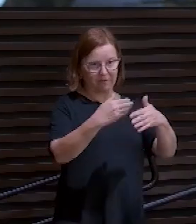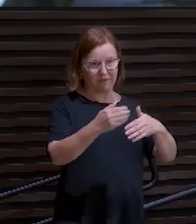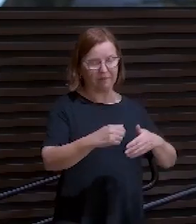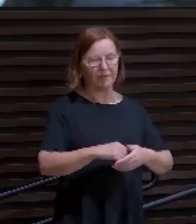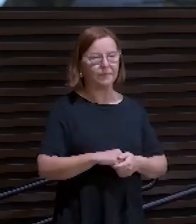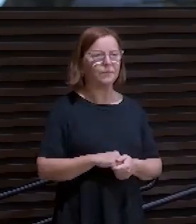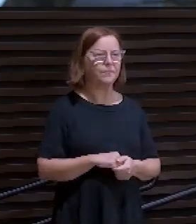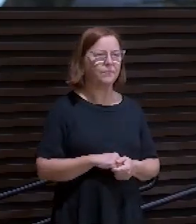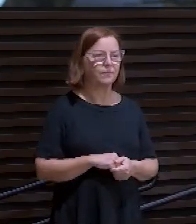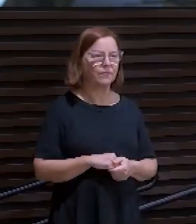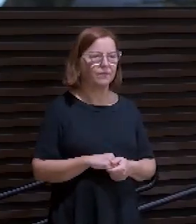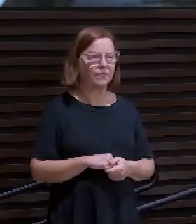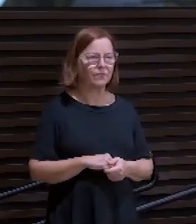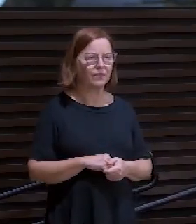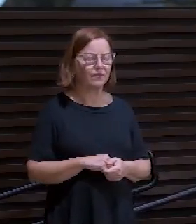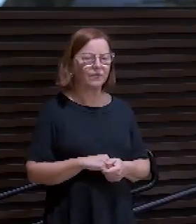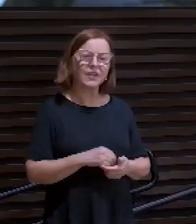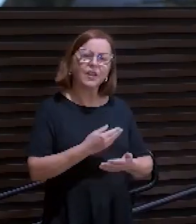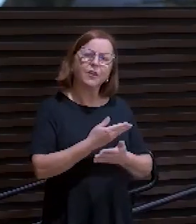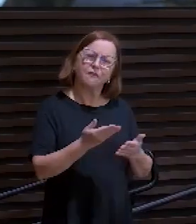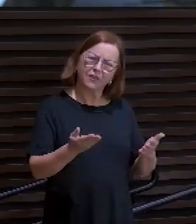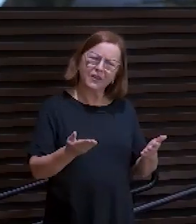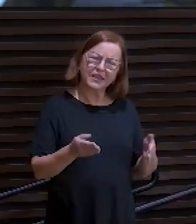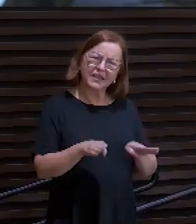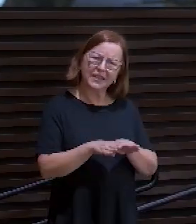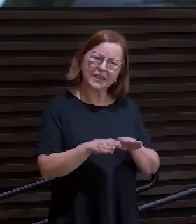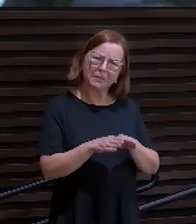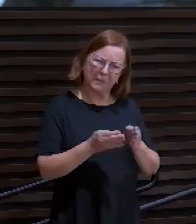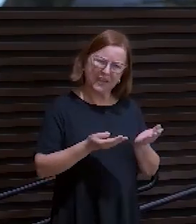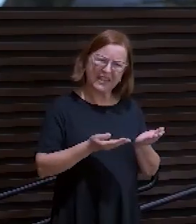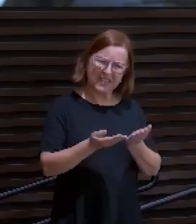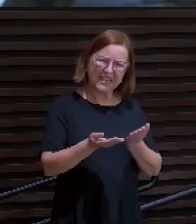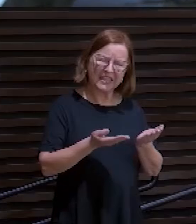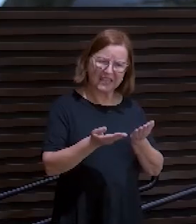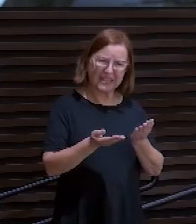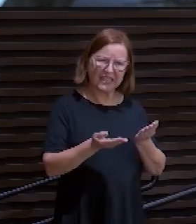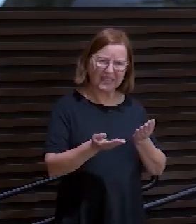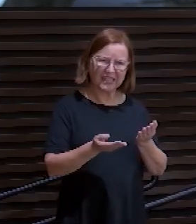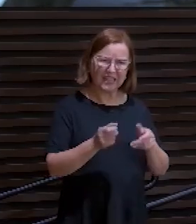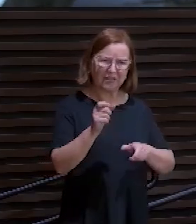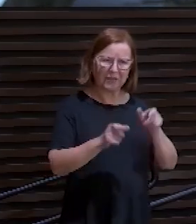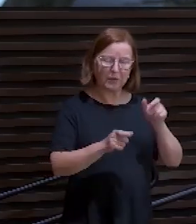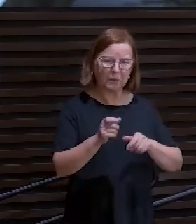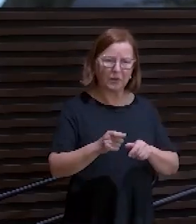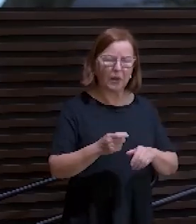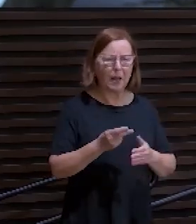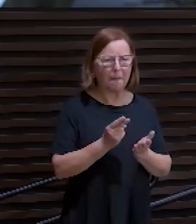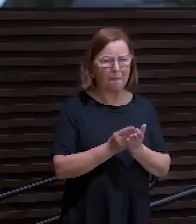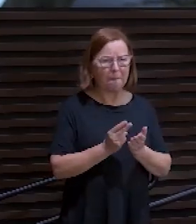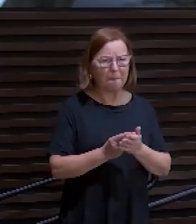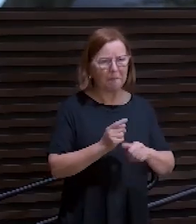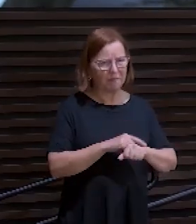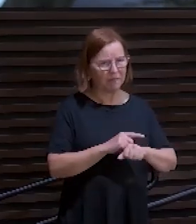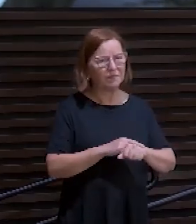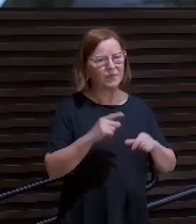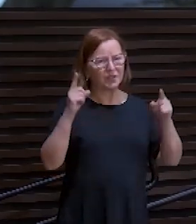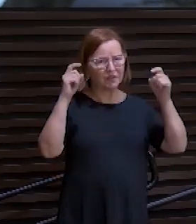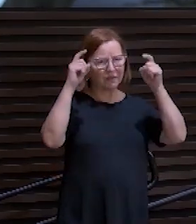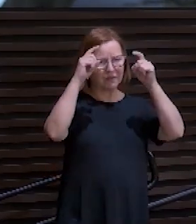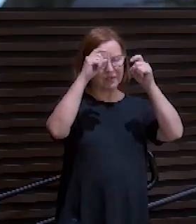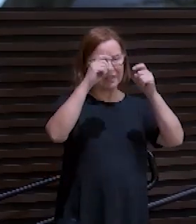Você tem servido, mesmo em condições difíceis, e acha que este serviço